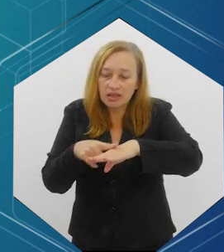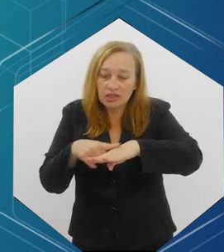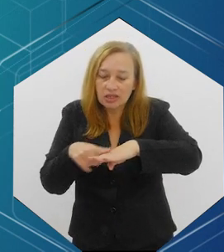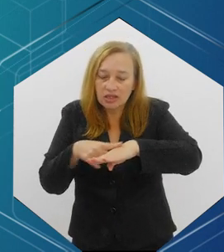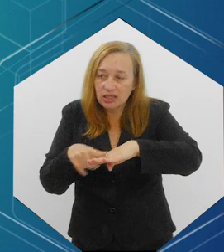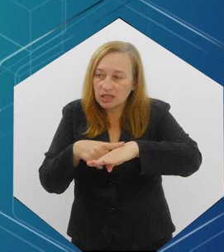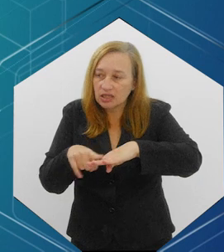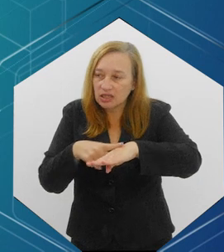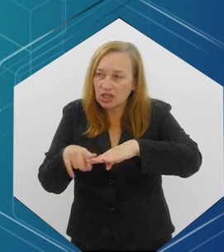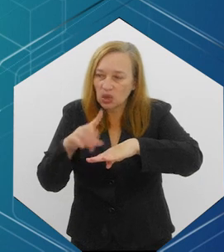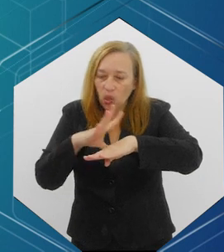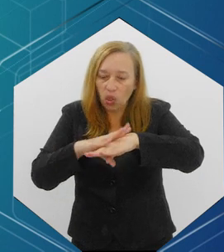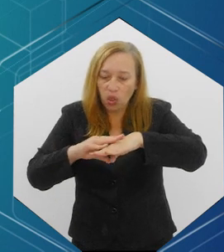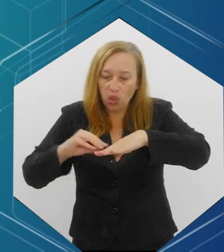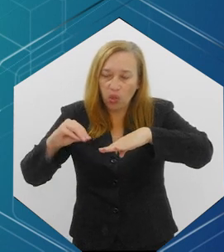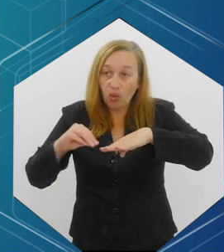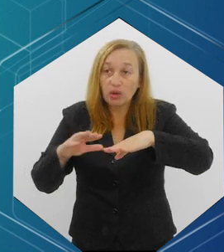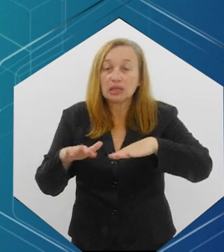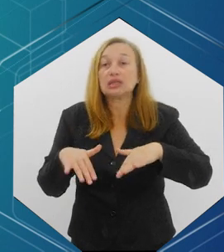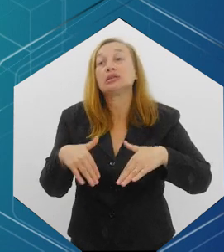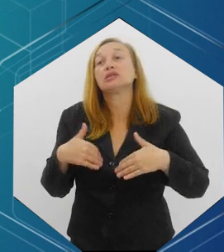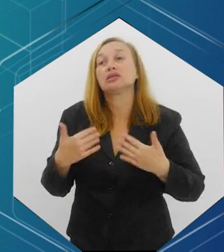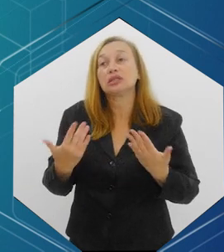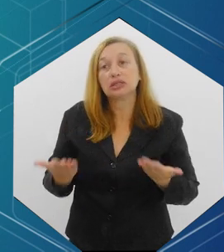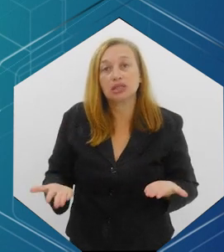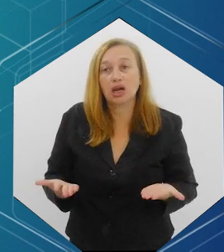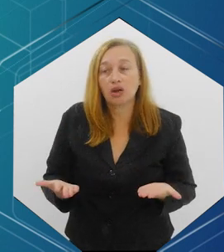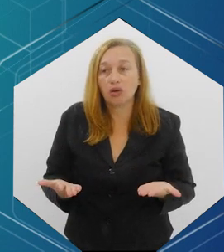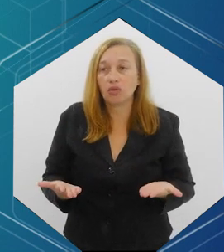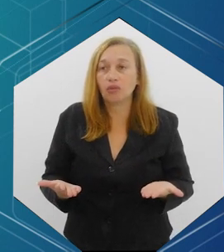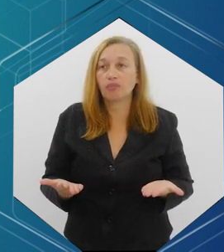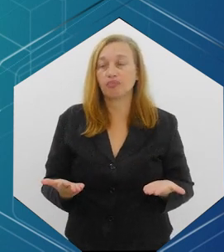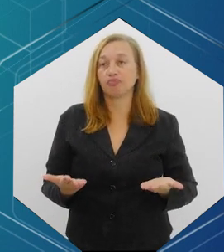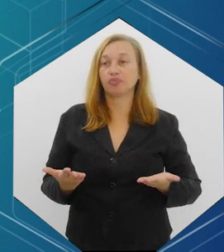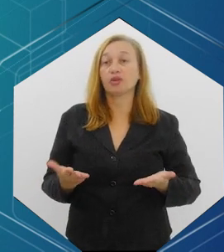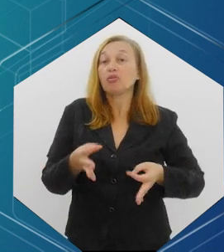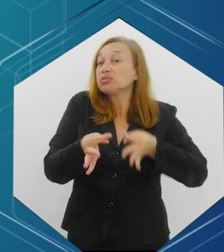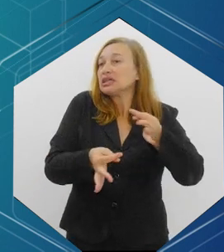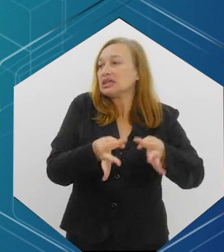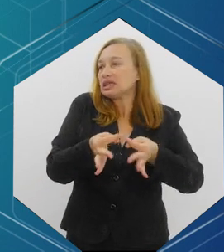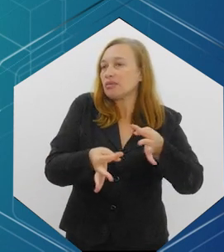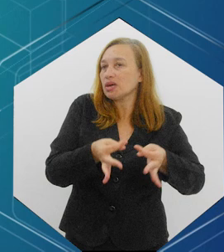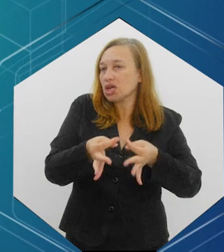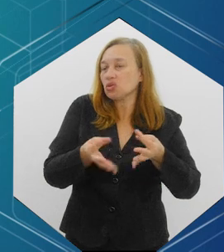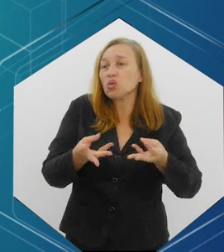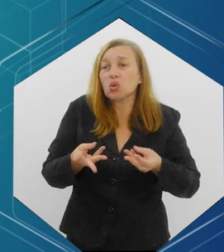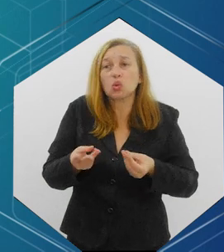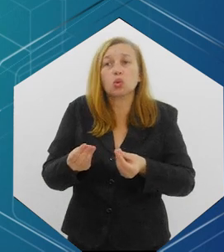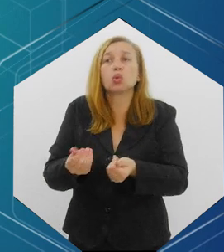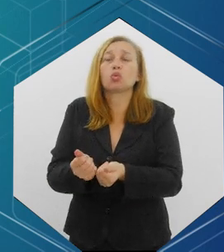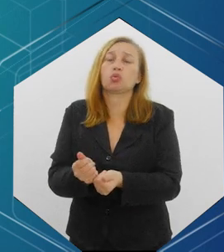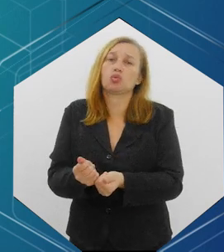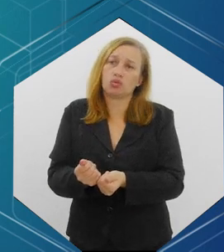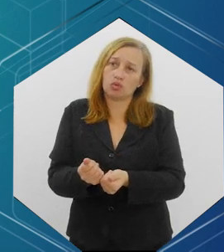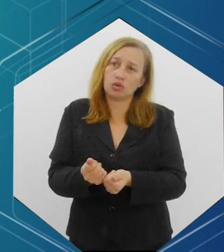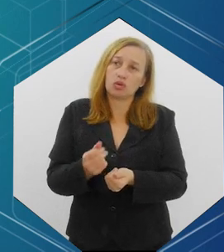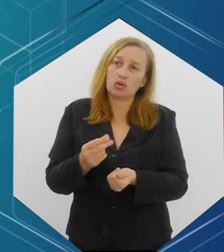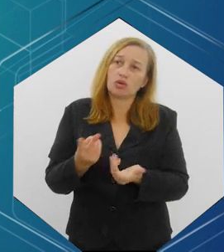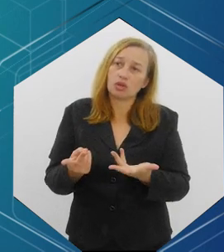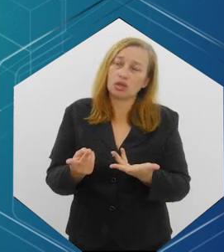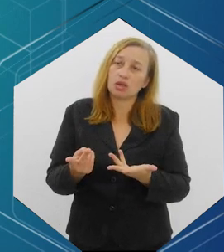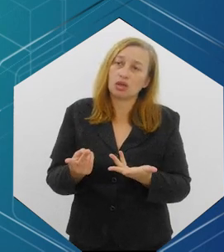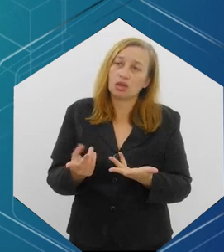a mesma estrutura que ela tinha antes. Então, ela é muito suscetível a um trauma pequeno, a